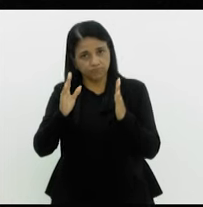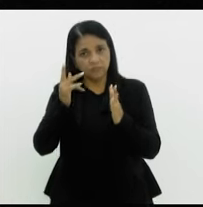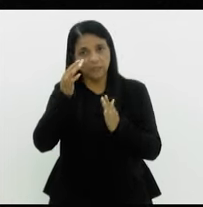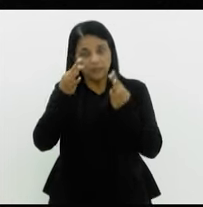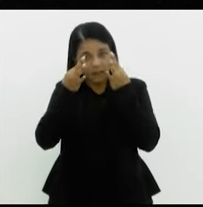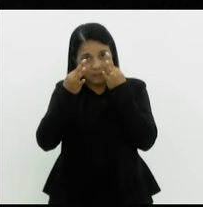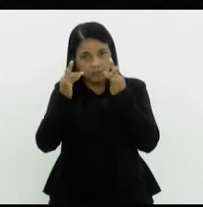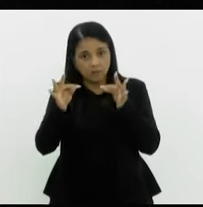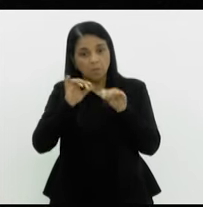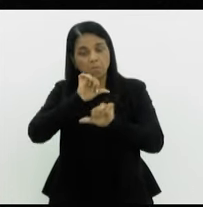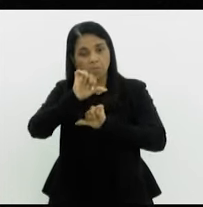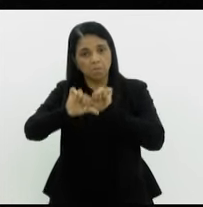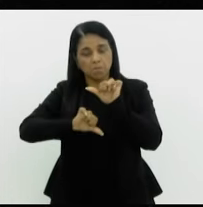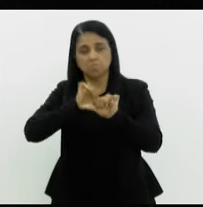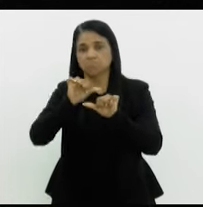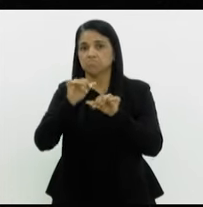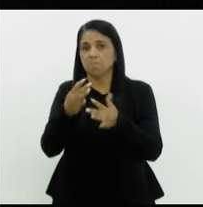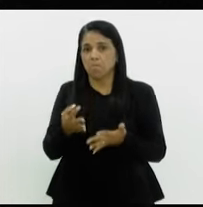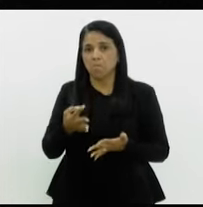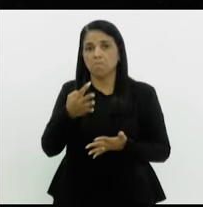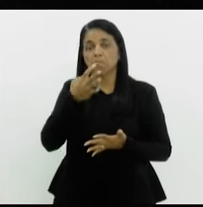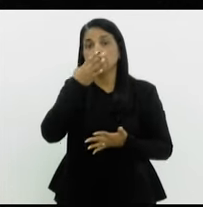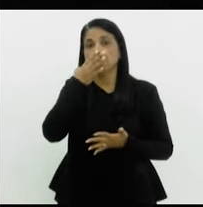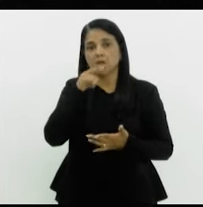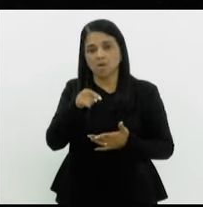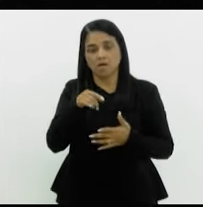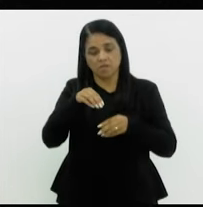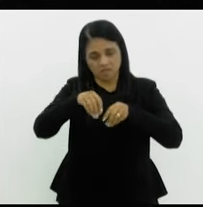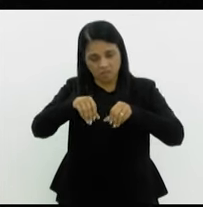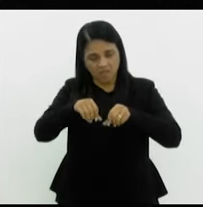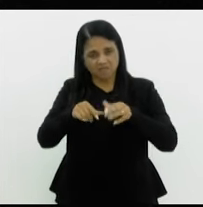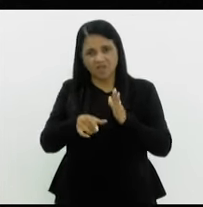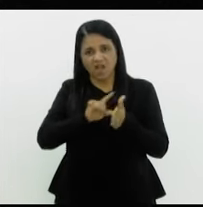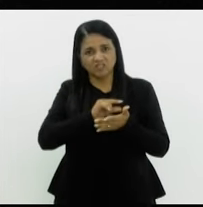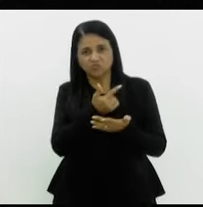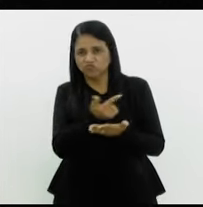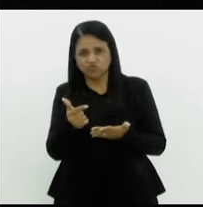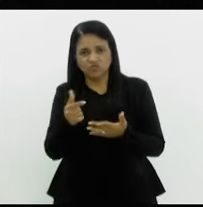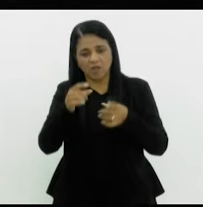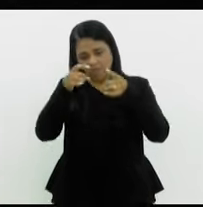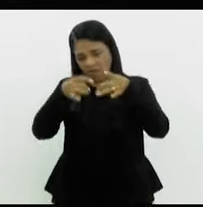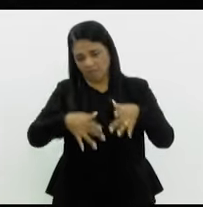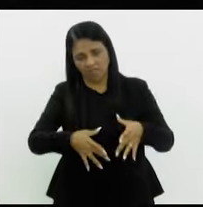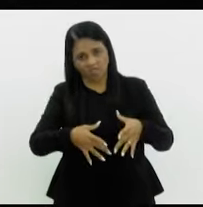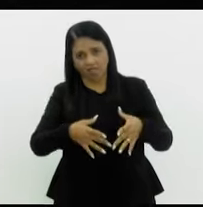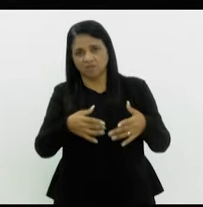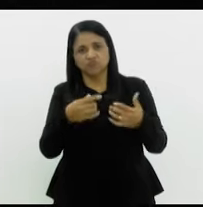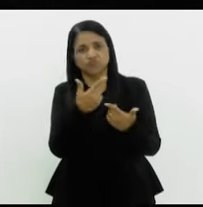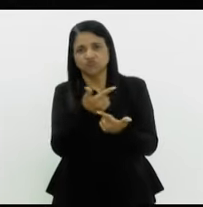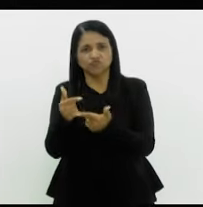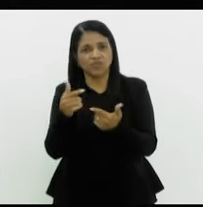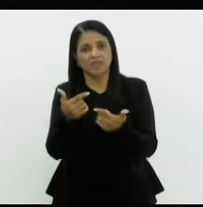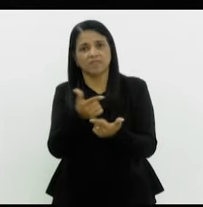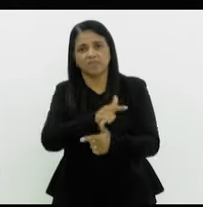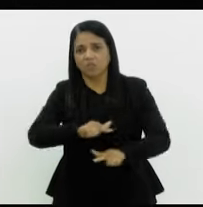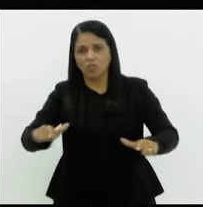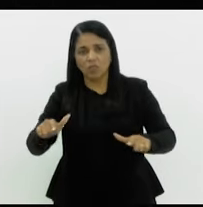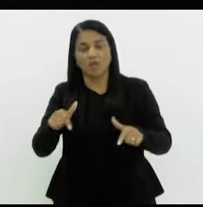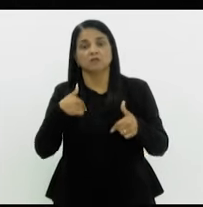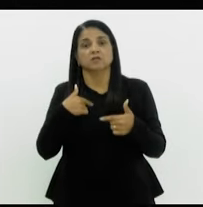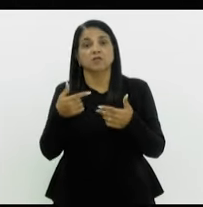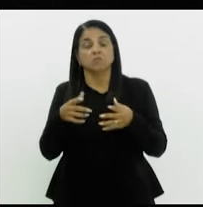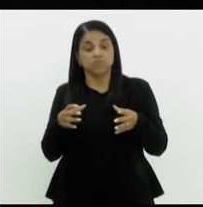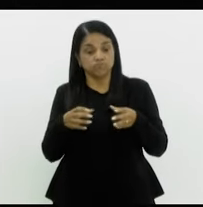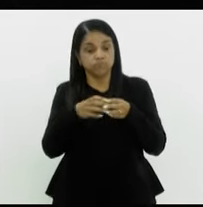transformação impressionante do terreno antes improdutivo e abandonado em um polo de produção agrícola